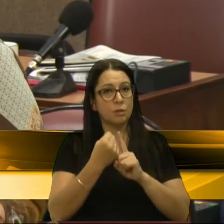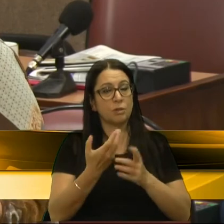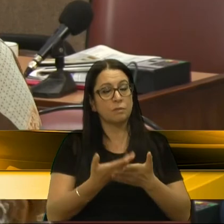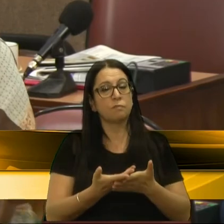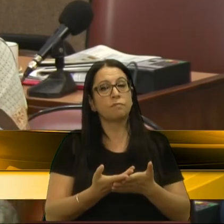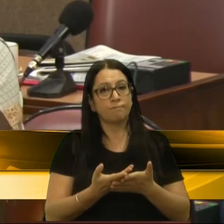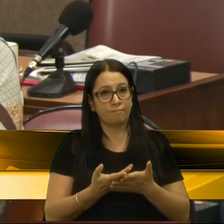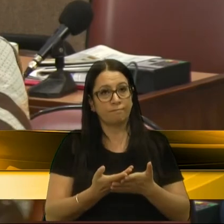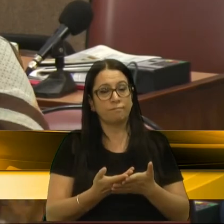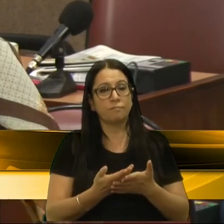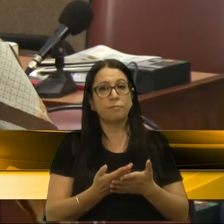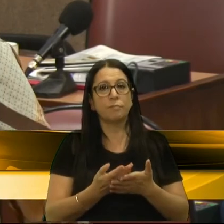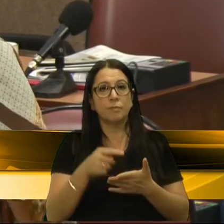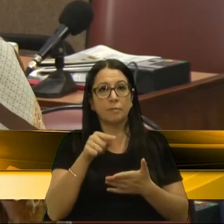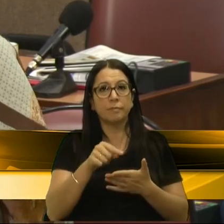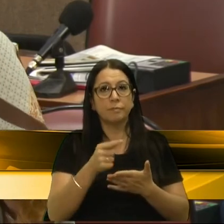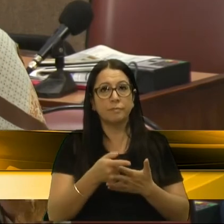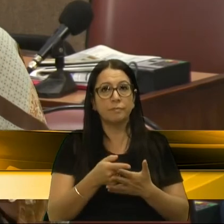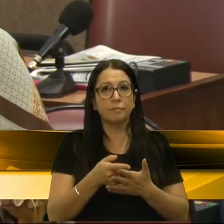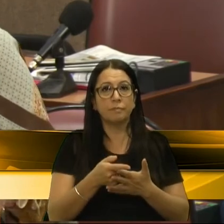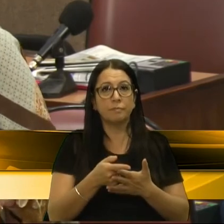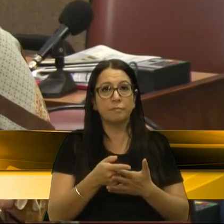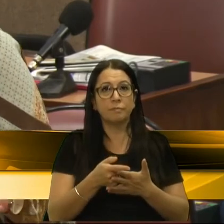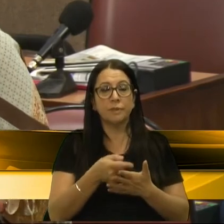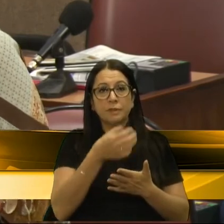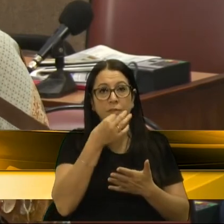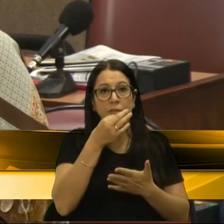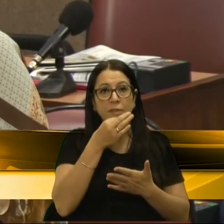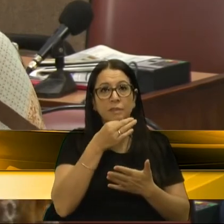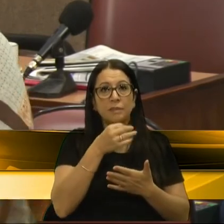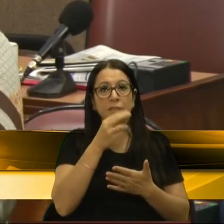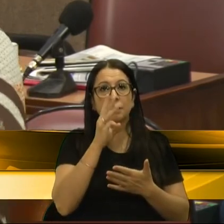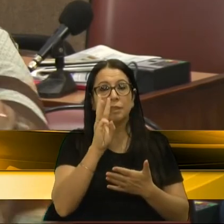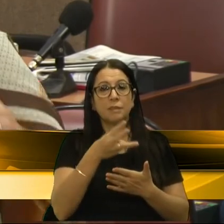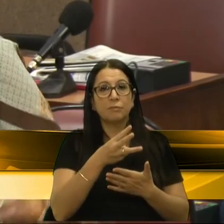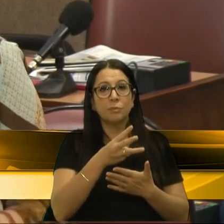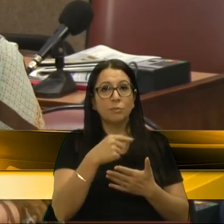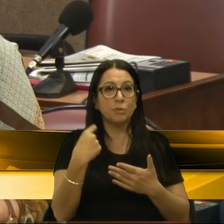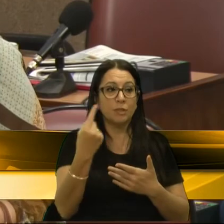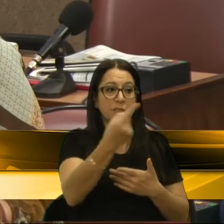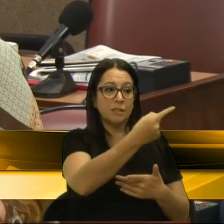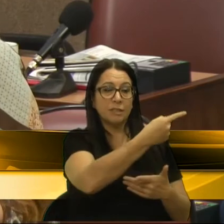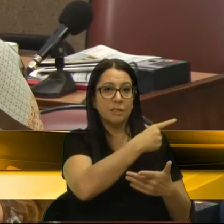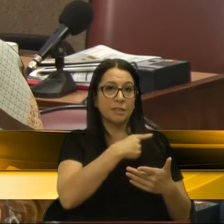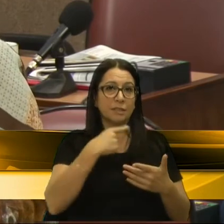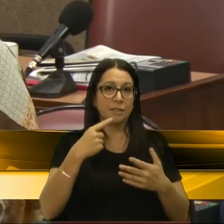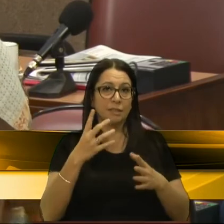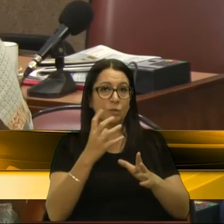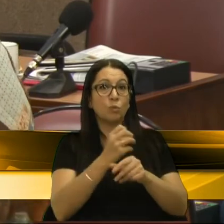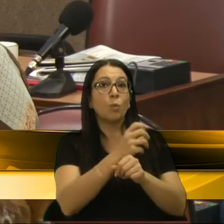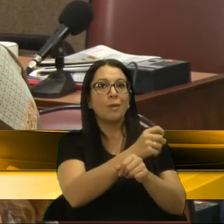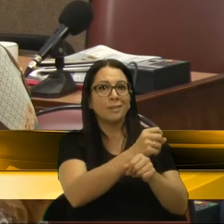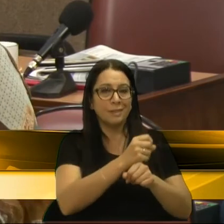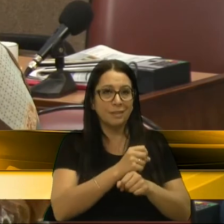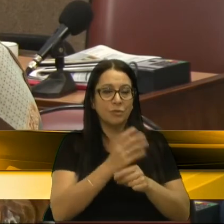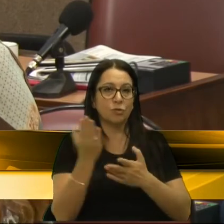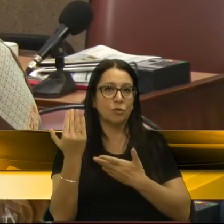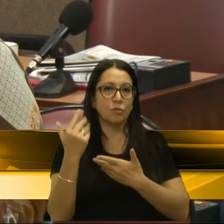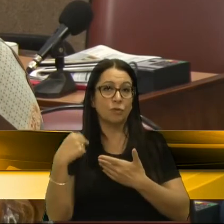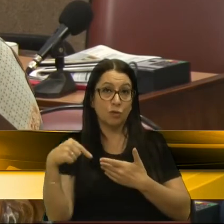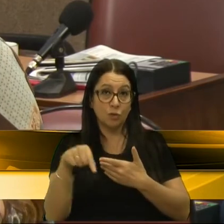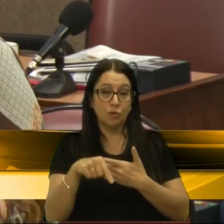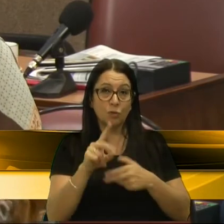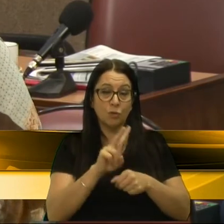Né? E ele é... Aqui, Caxias são 3 mil, mas aqui na Redondeza, quantas são? E o jovem que nós